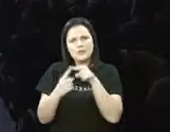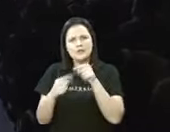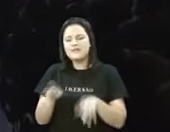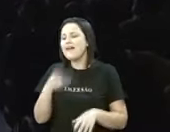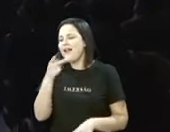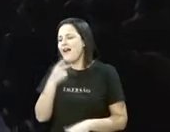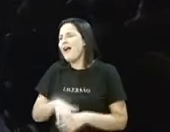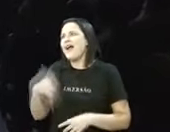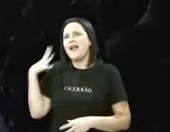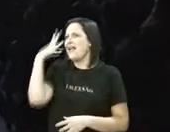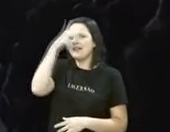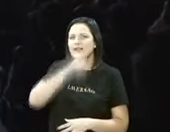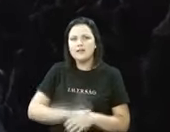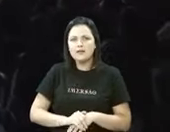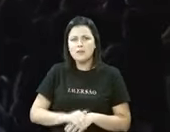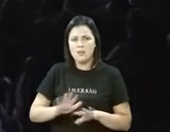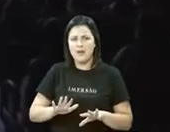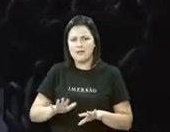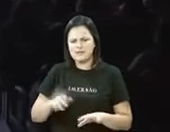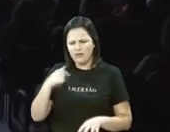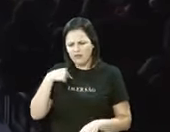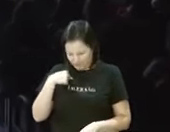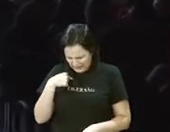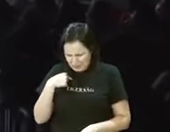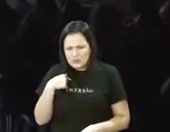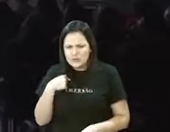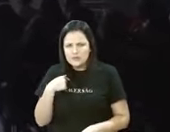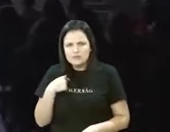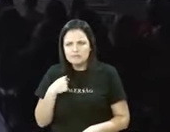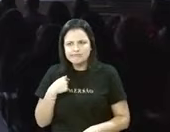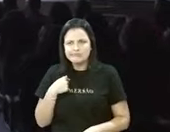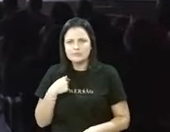Mas você olha para você e fala: hã? Você bateu no endereço errado.